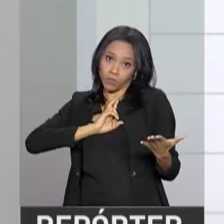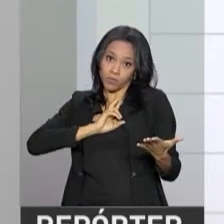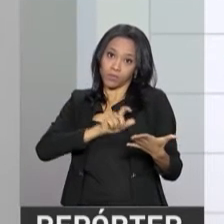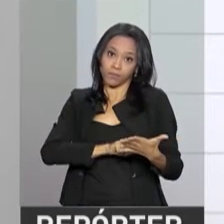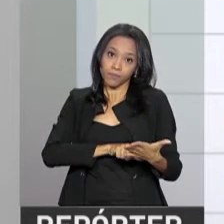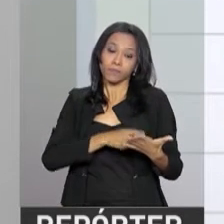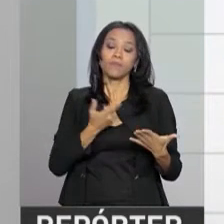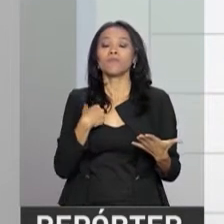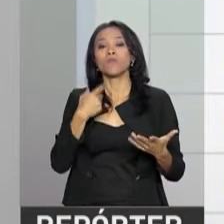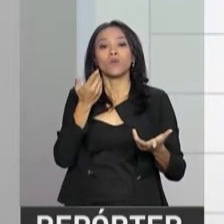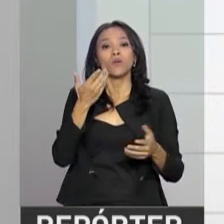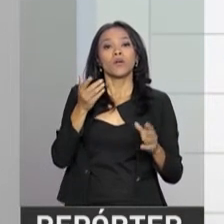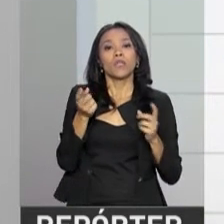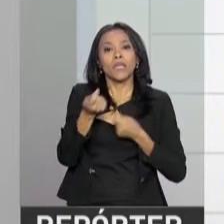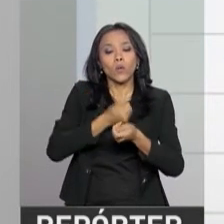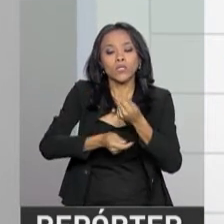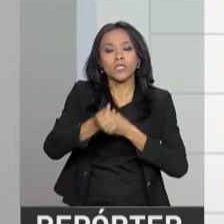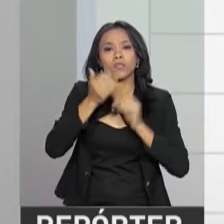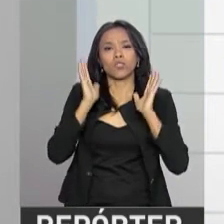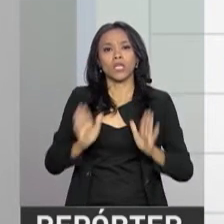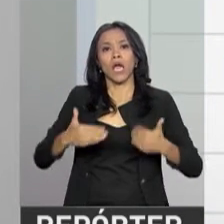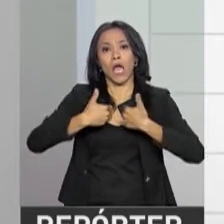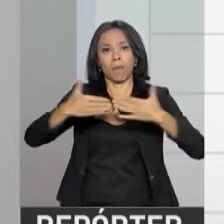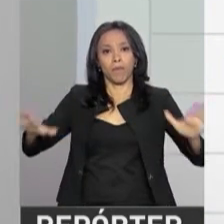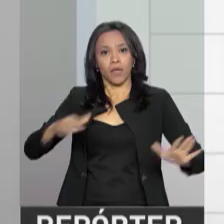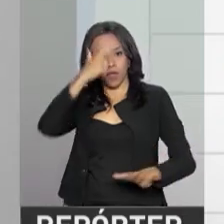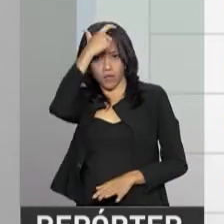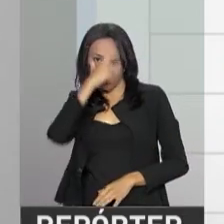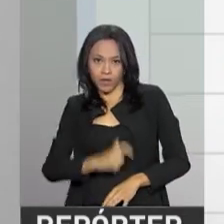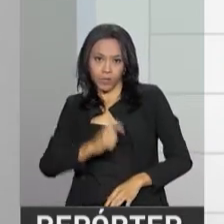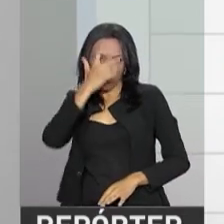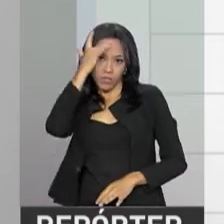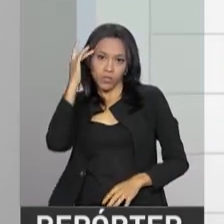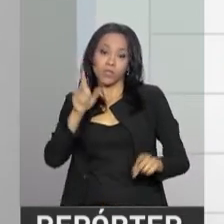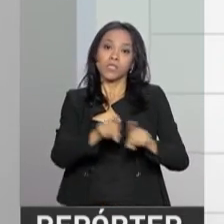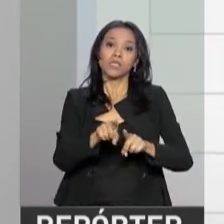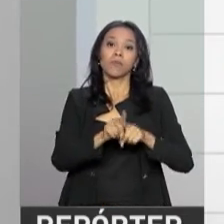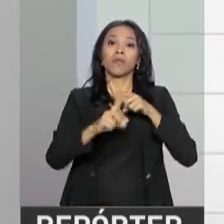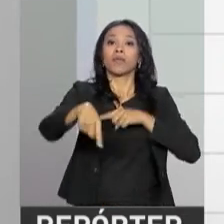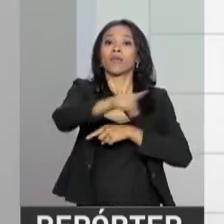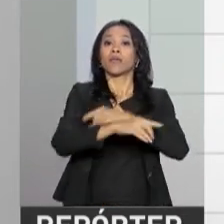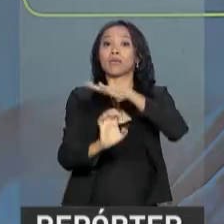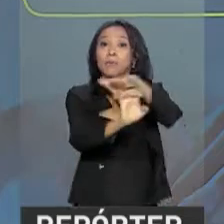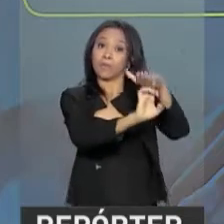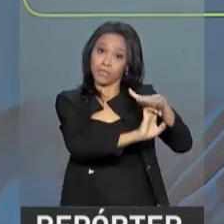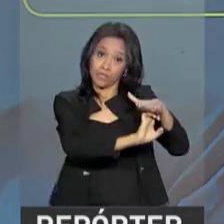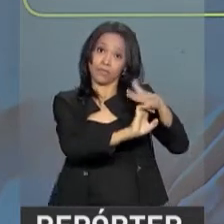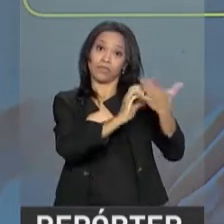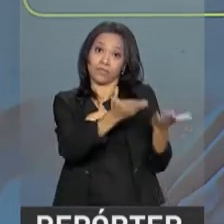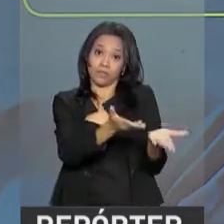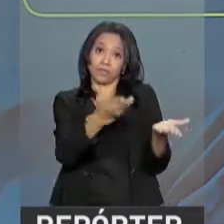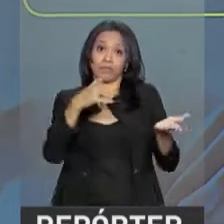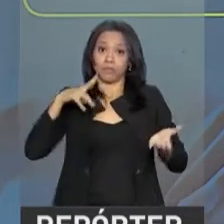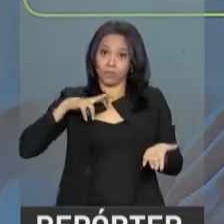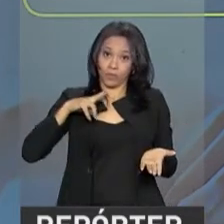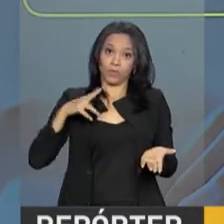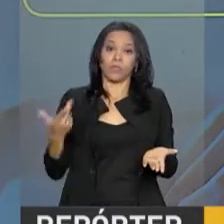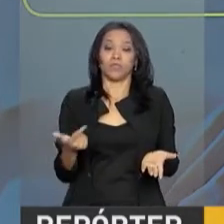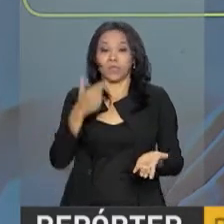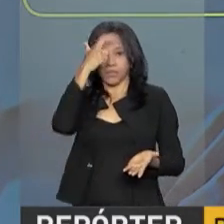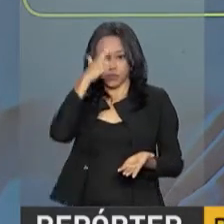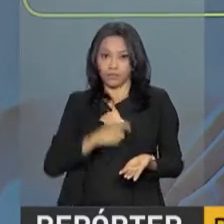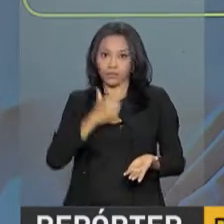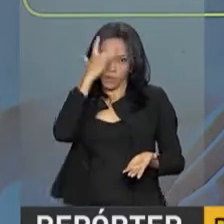de renegociação está aberto para pessoas físicas e microempreendedores individuais. Tem praticidade, que ele não precisa sair de